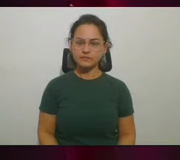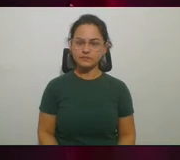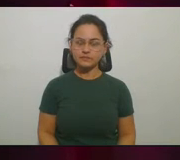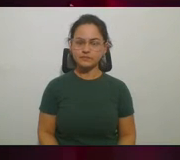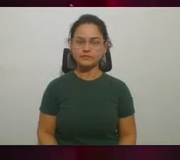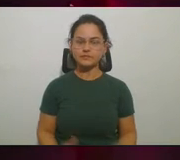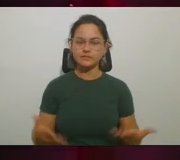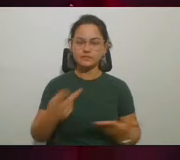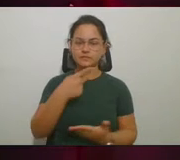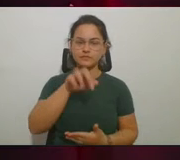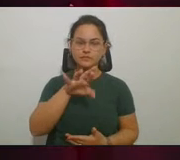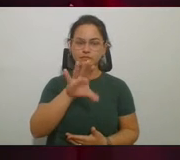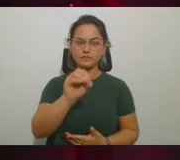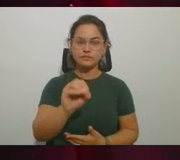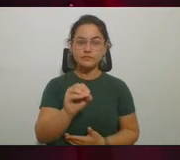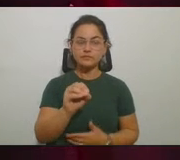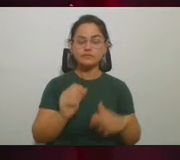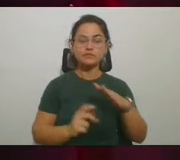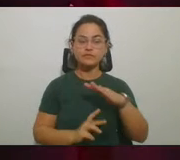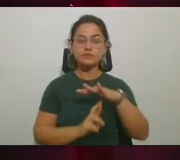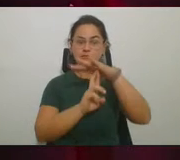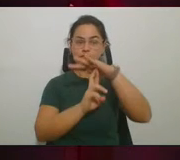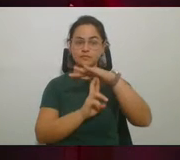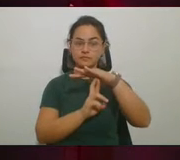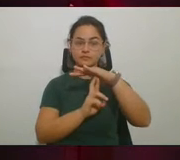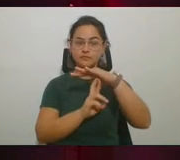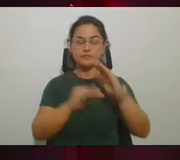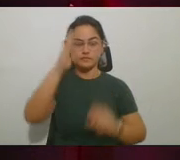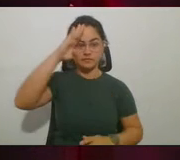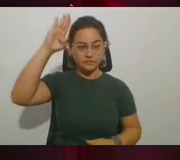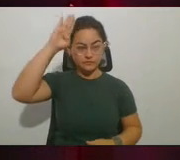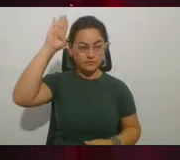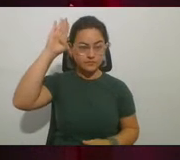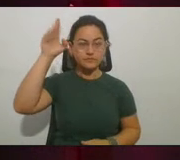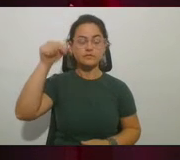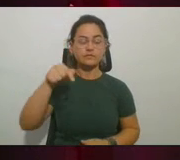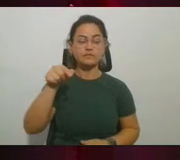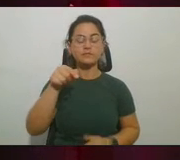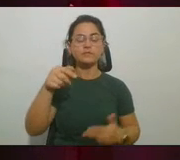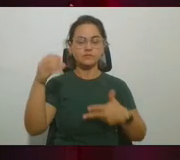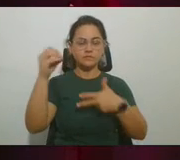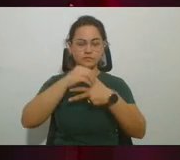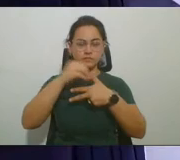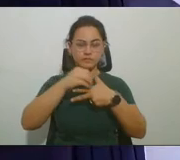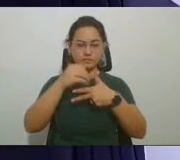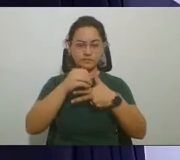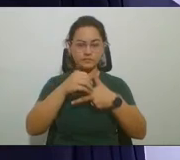acadêmica da nossa universidade, professora doutora Indianara Renaud Toretti.